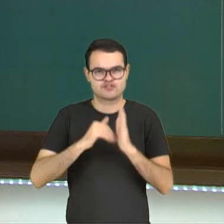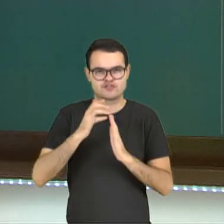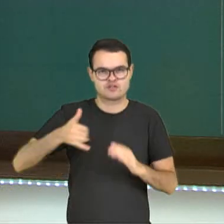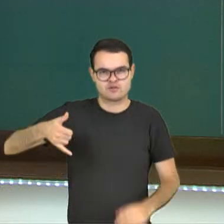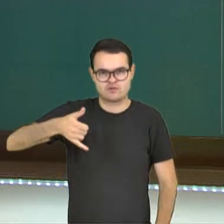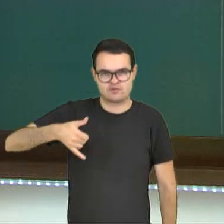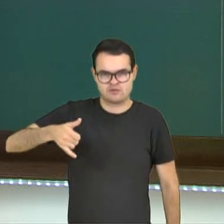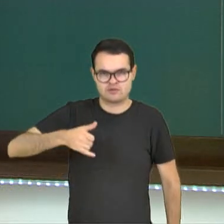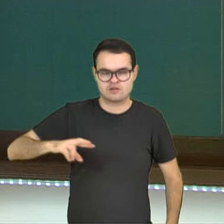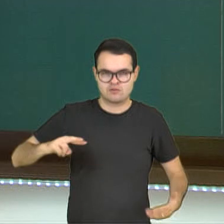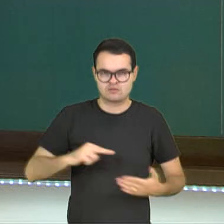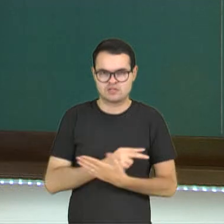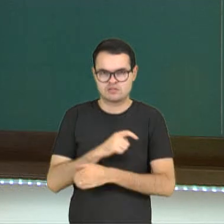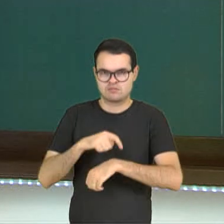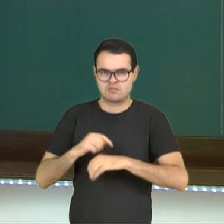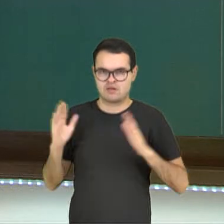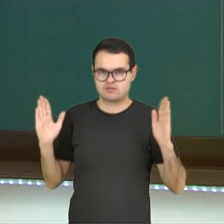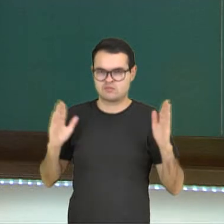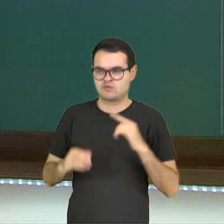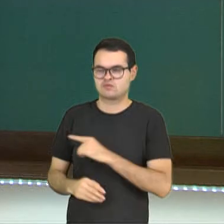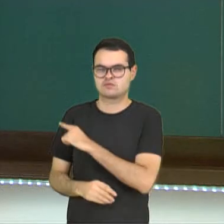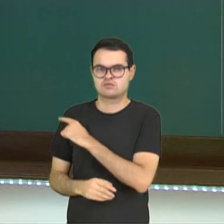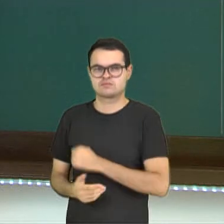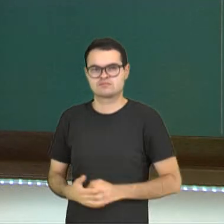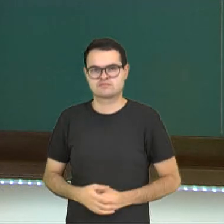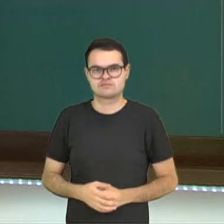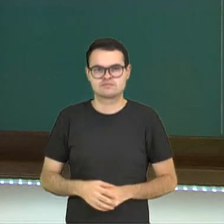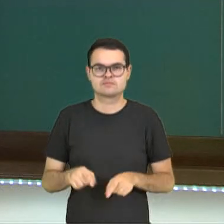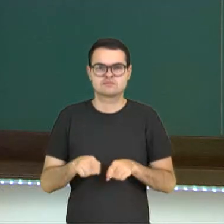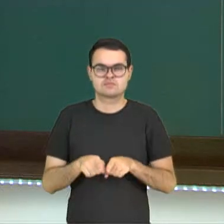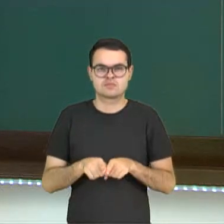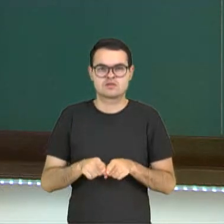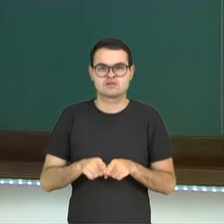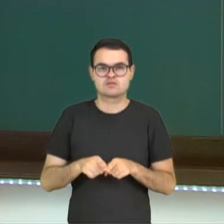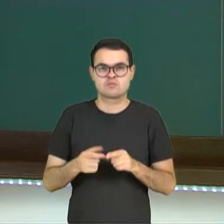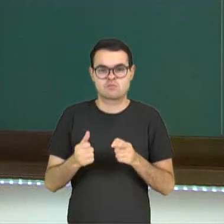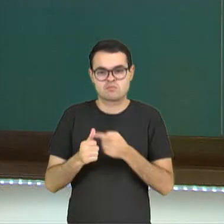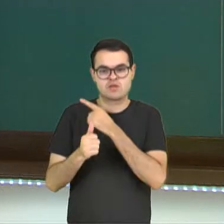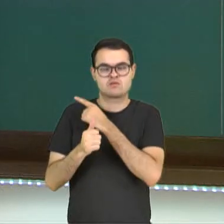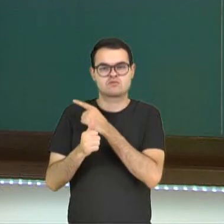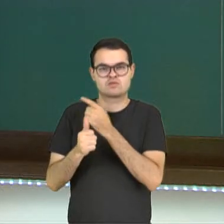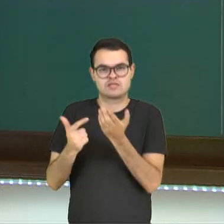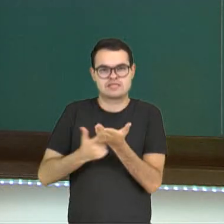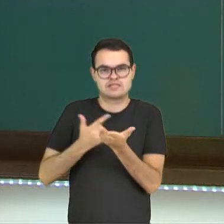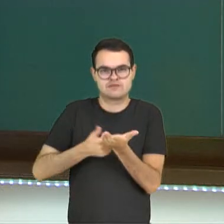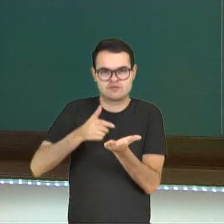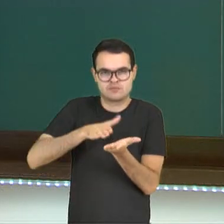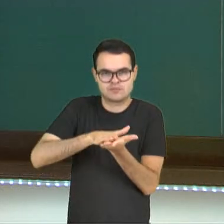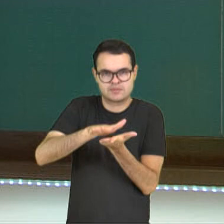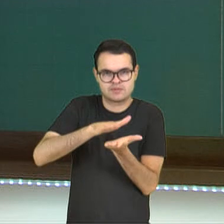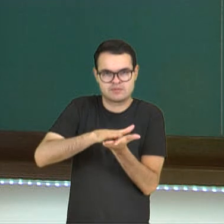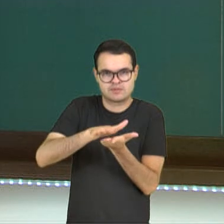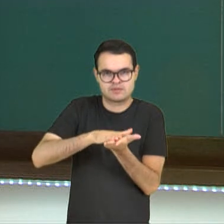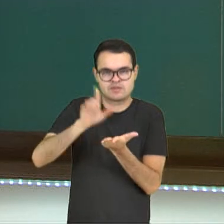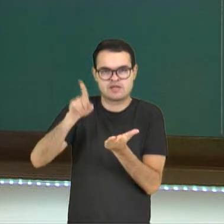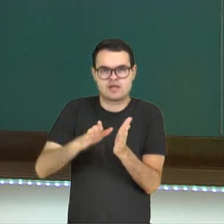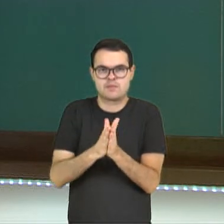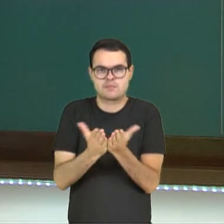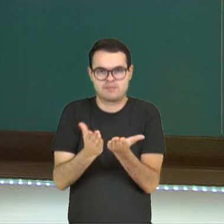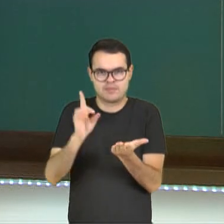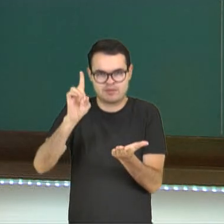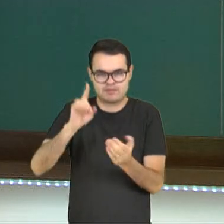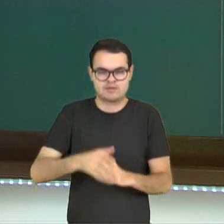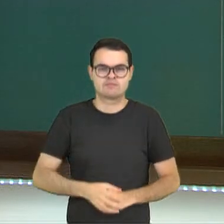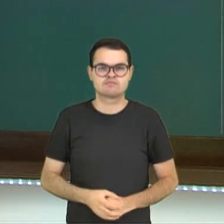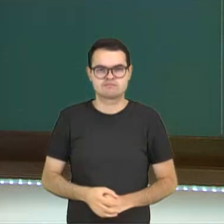no Renascimento, a imprensa de Gutenberg, né, o primeiro livro impresso na humanidade, que foi a Bíblia. Então é um